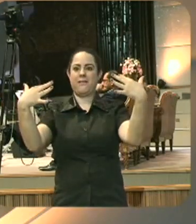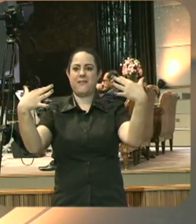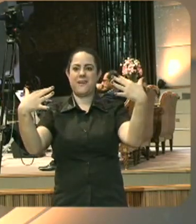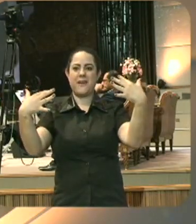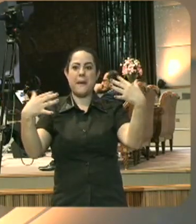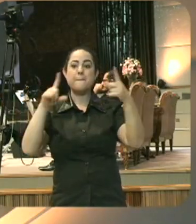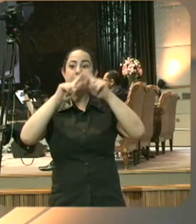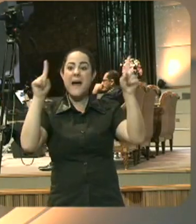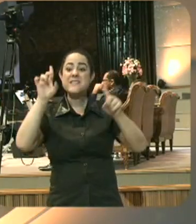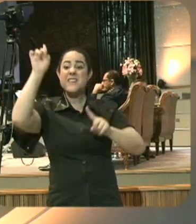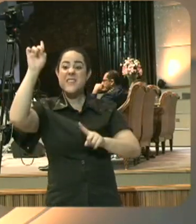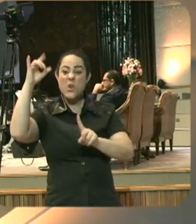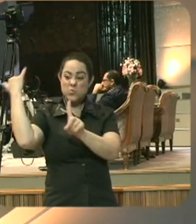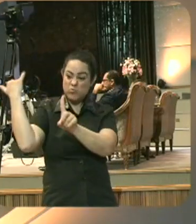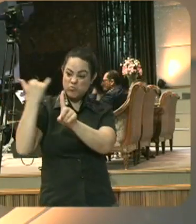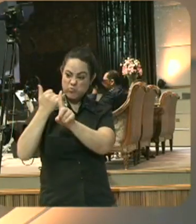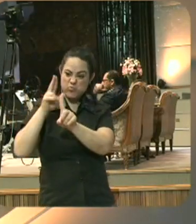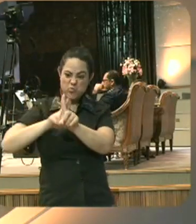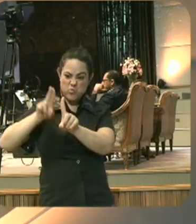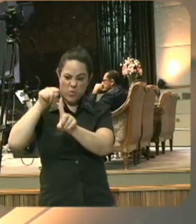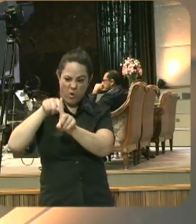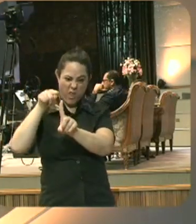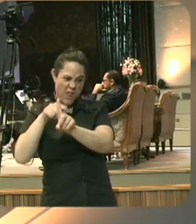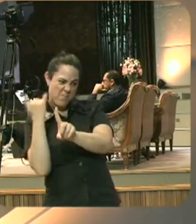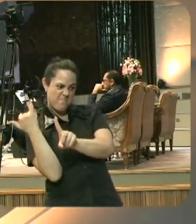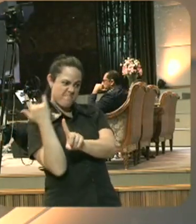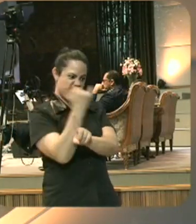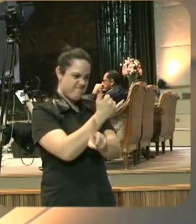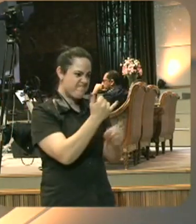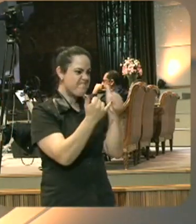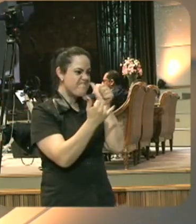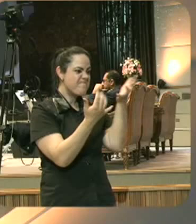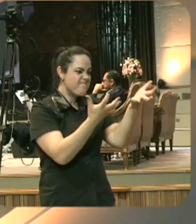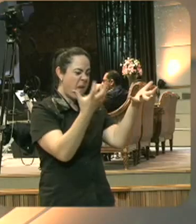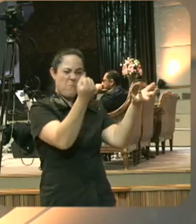sua vida na terra e a sua vida eterna.